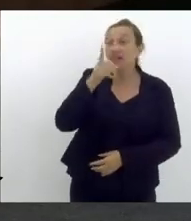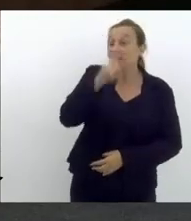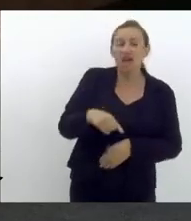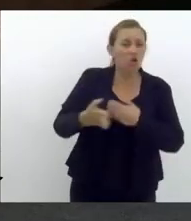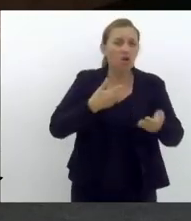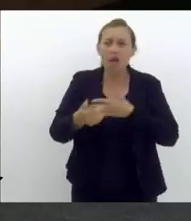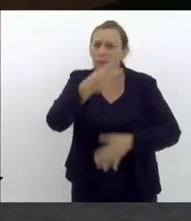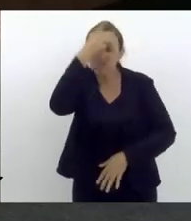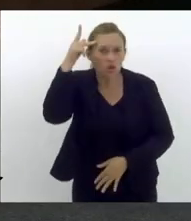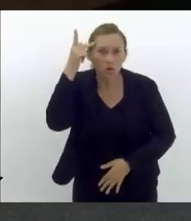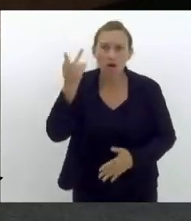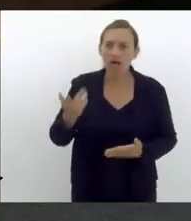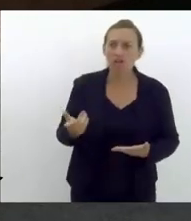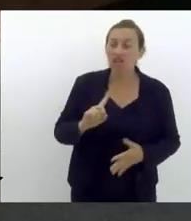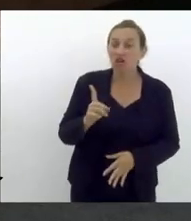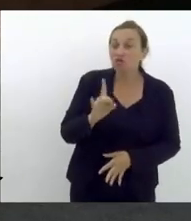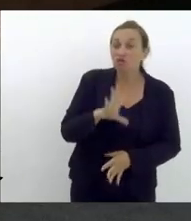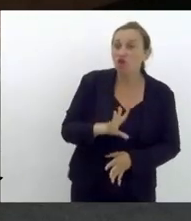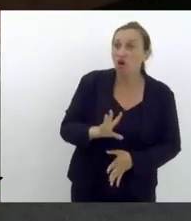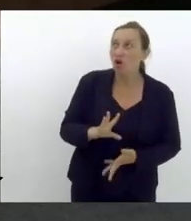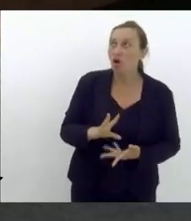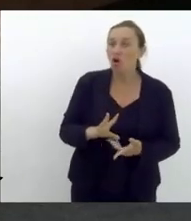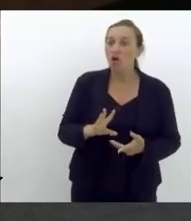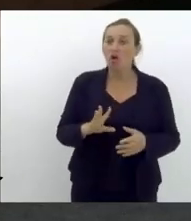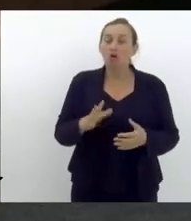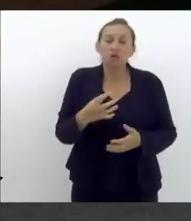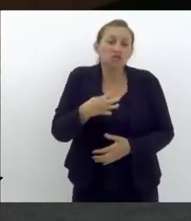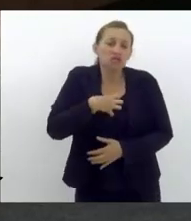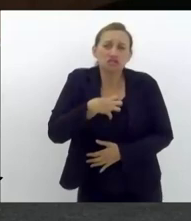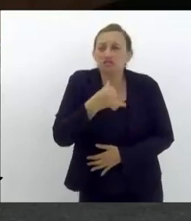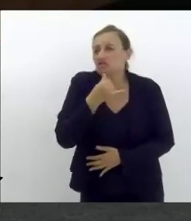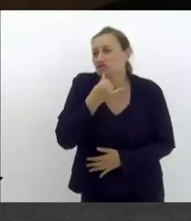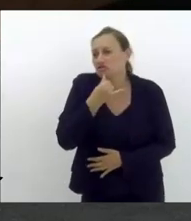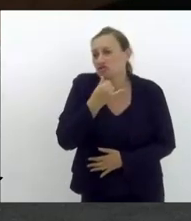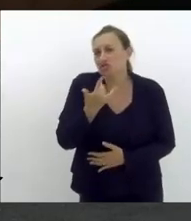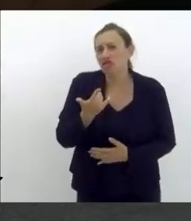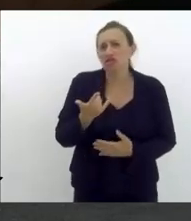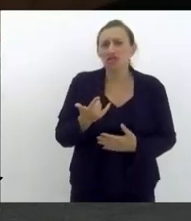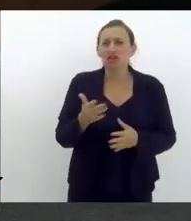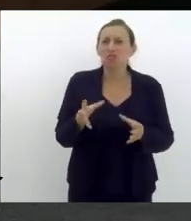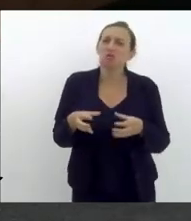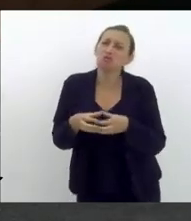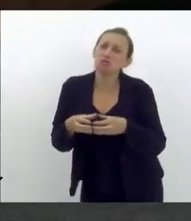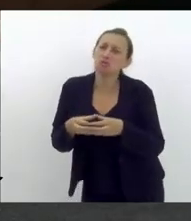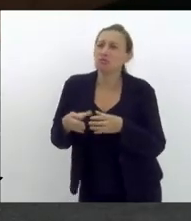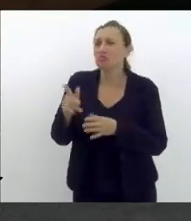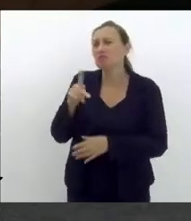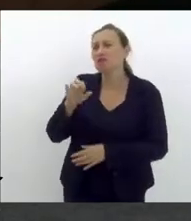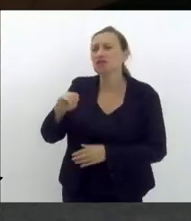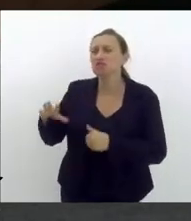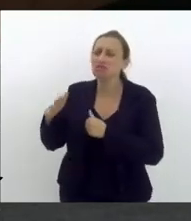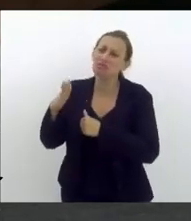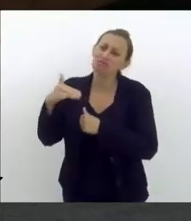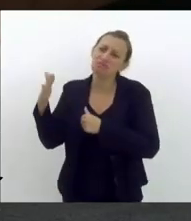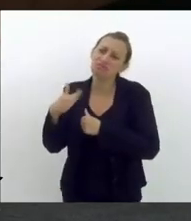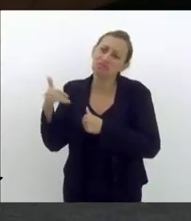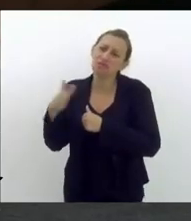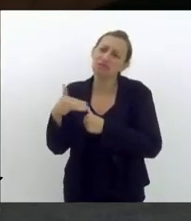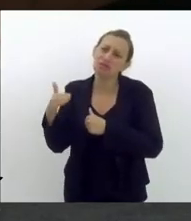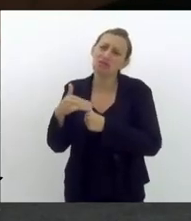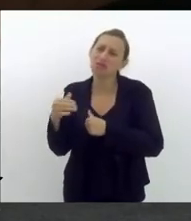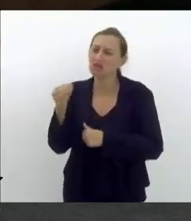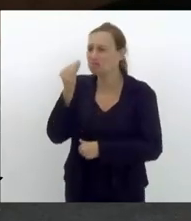quer que seja não apenas quando ficar tristinho que a bancadinha do pessoalzinho foi ofendida no